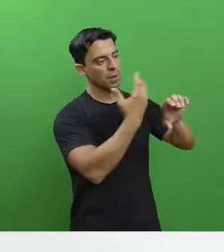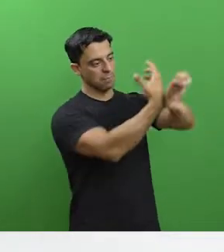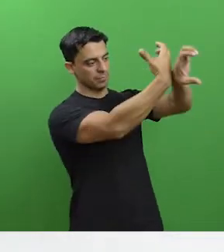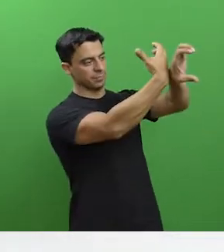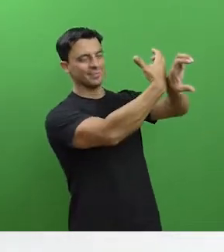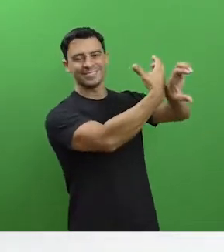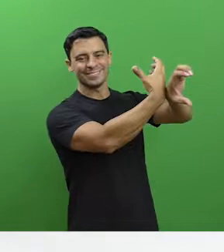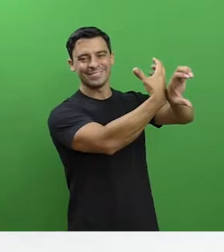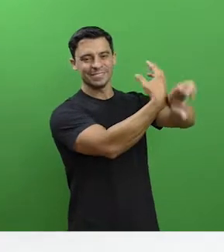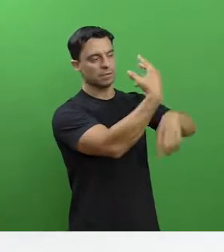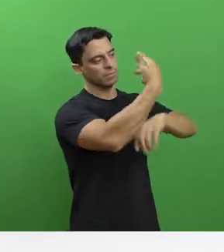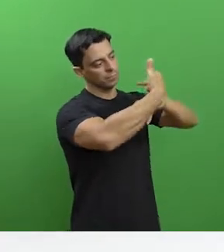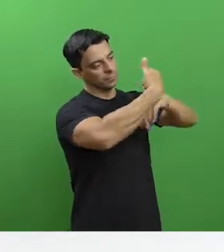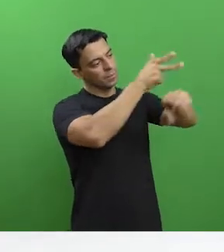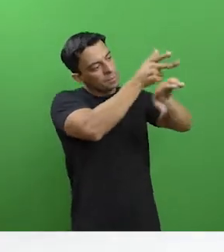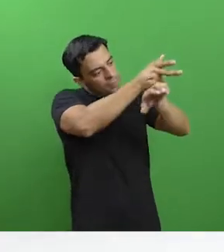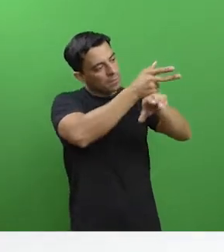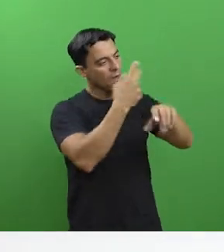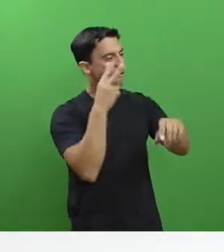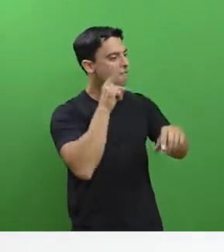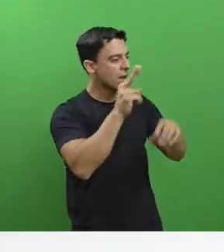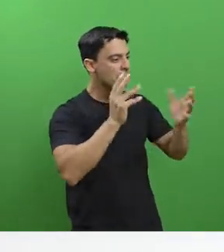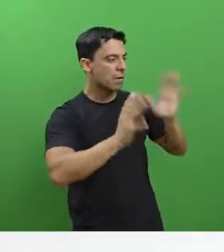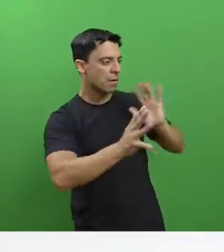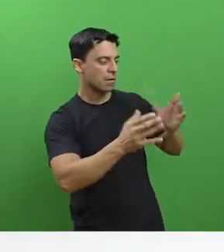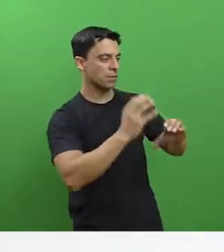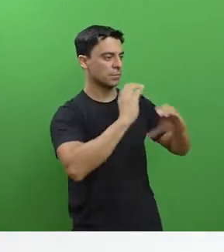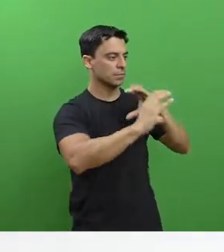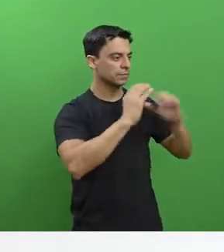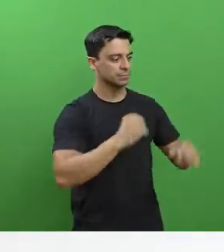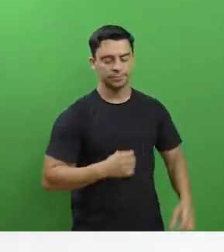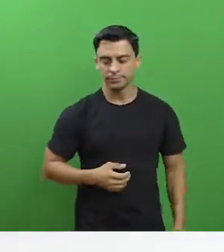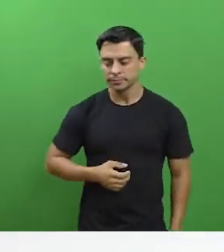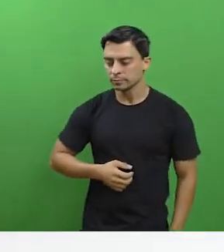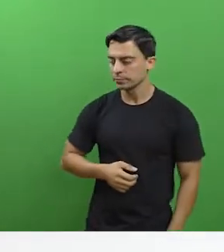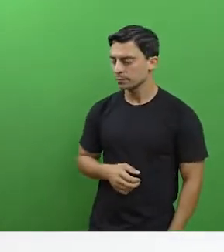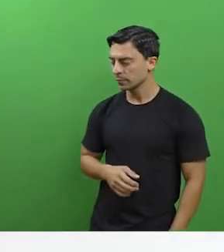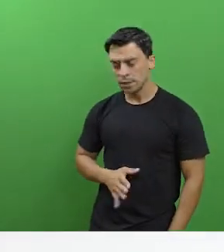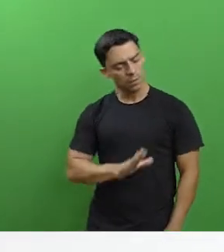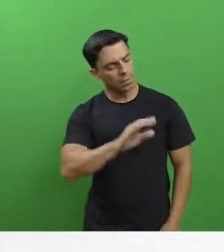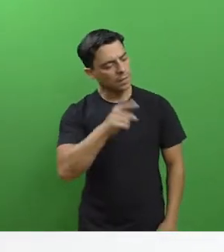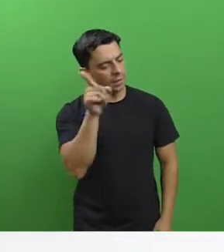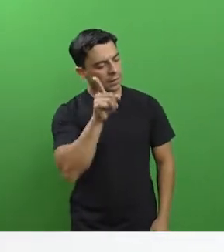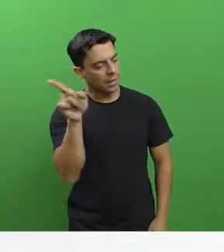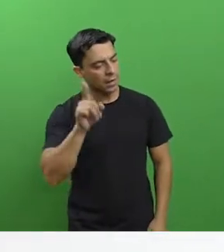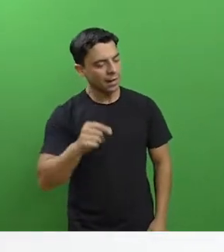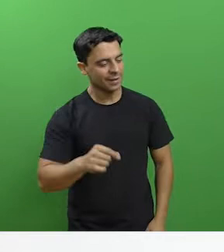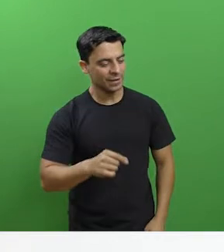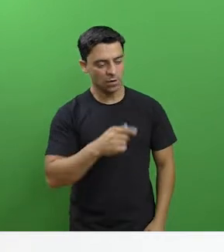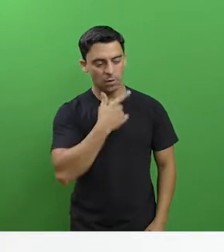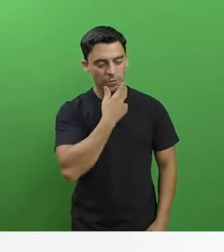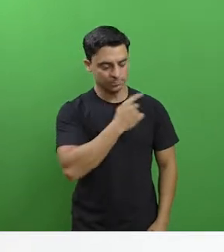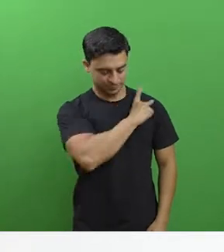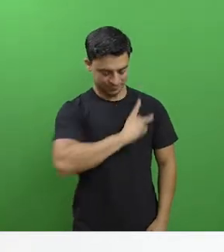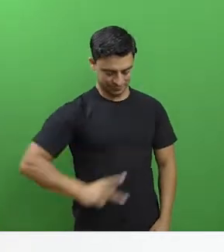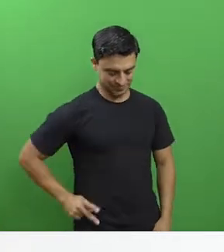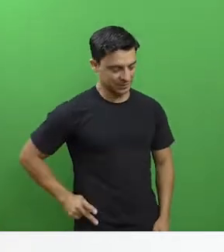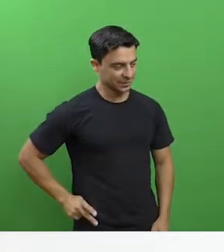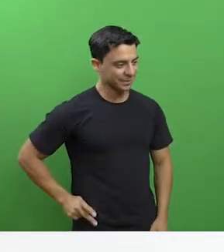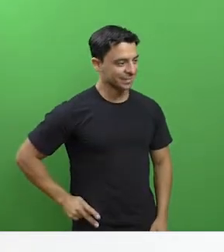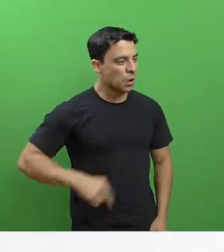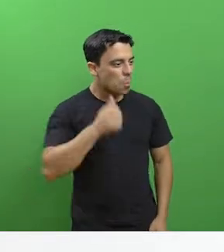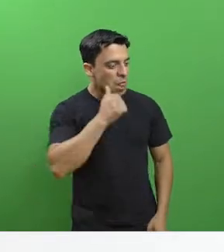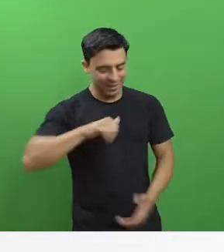de vídeo. Bacana quando foi a posse do presidente, que a primeira-dama fez uma abertura em